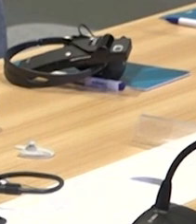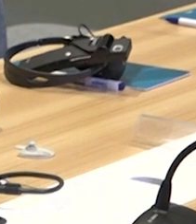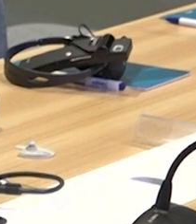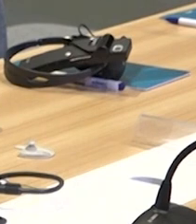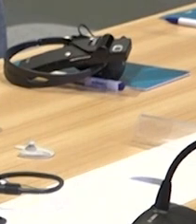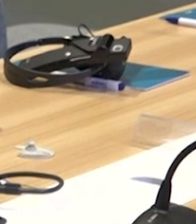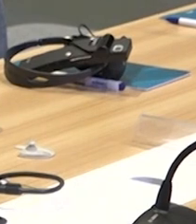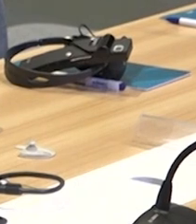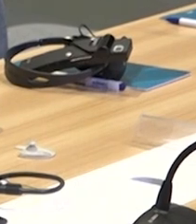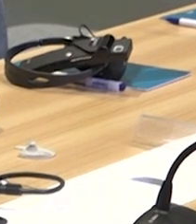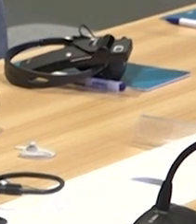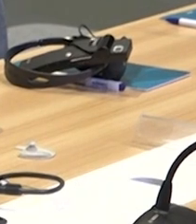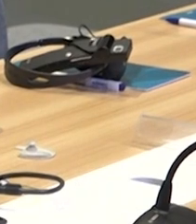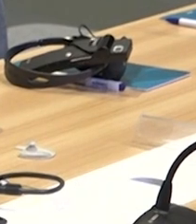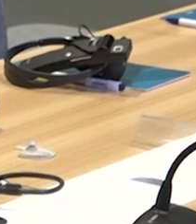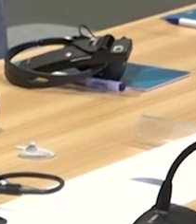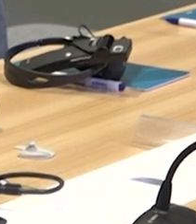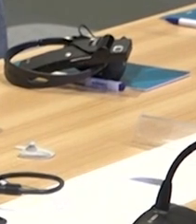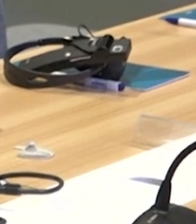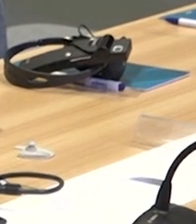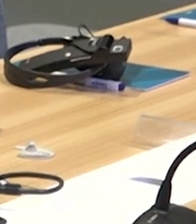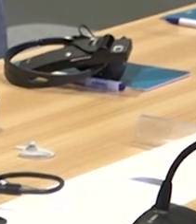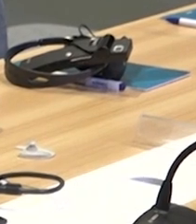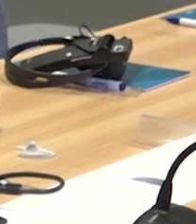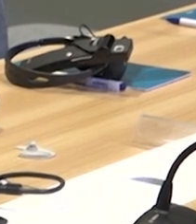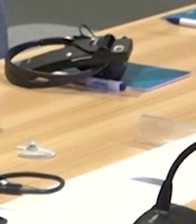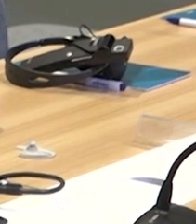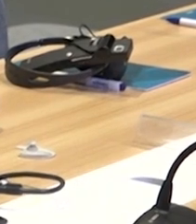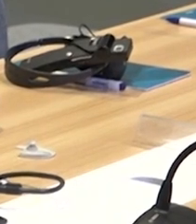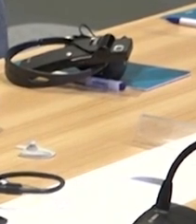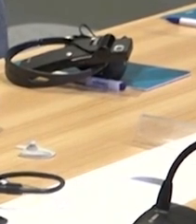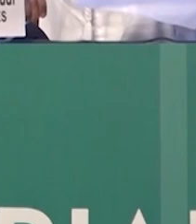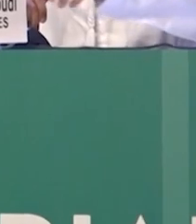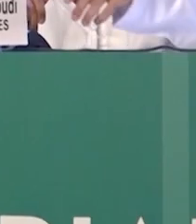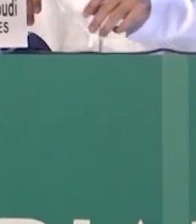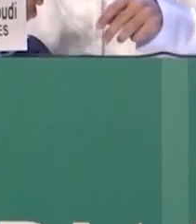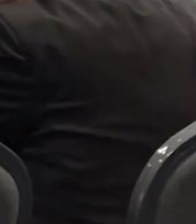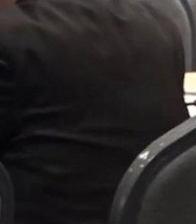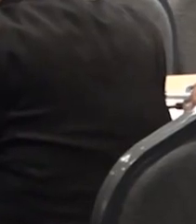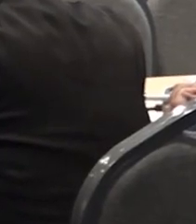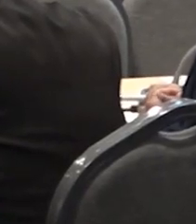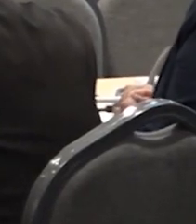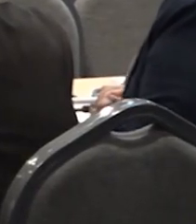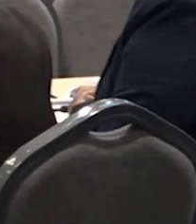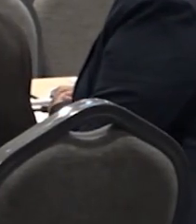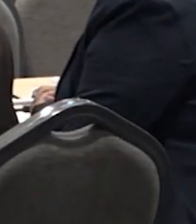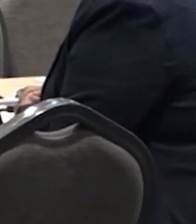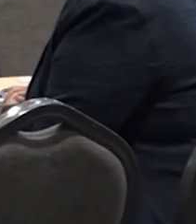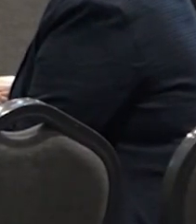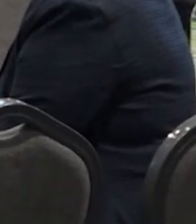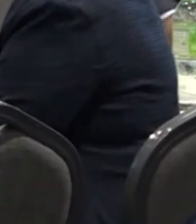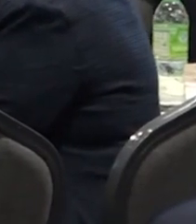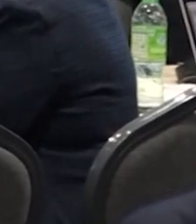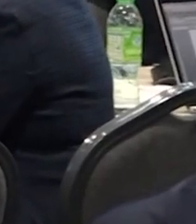adesão Timor-Leste Nian ba OMK, apresenta Timor-Leste na visão, missão no estratégia durante período pós-adesão, onde